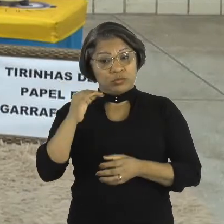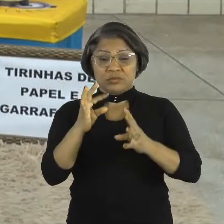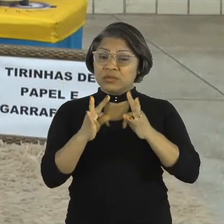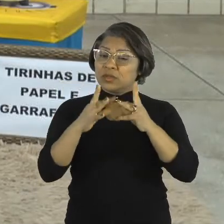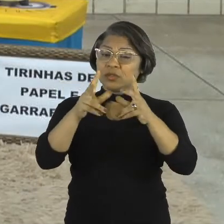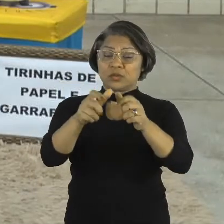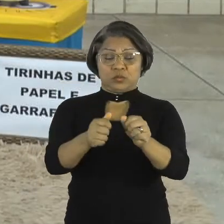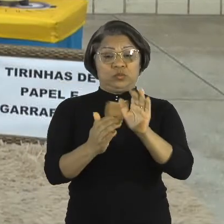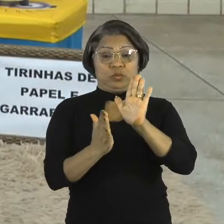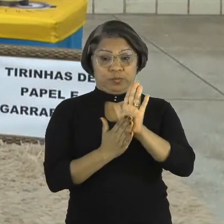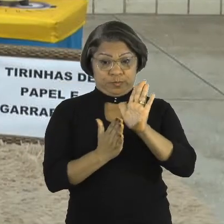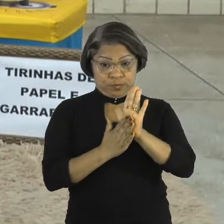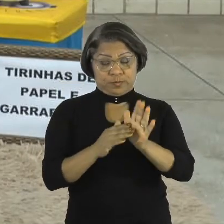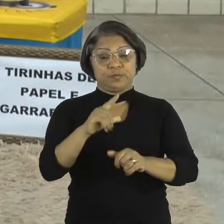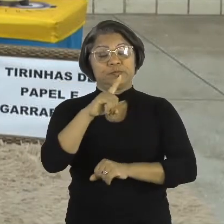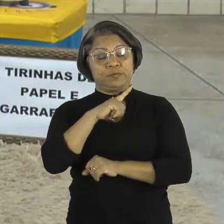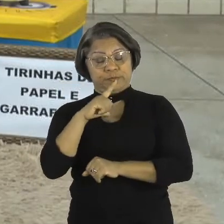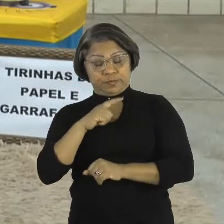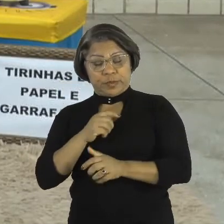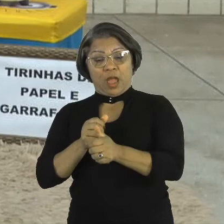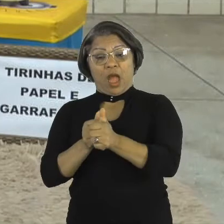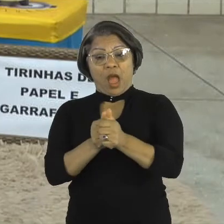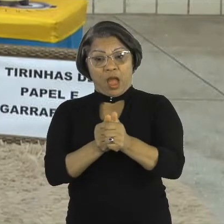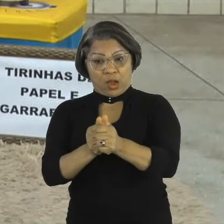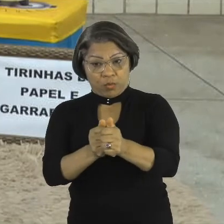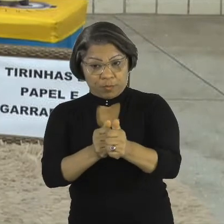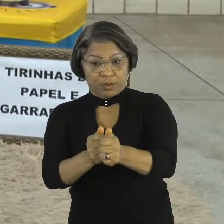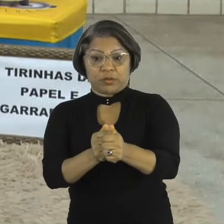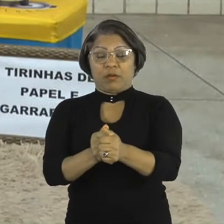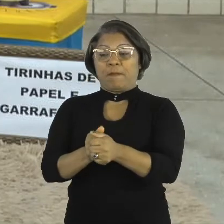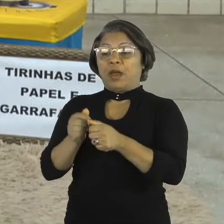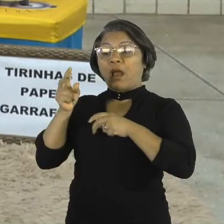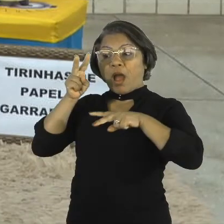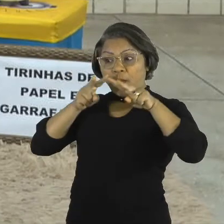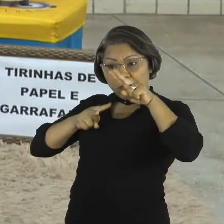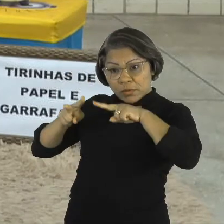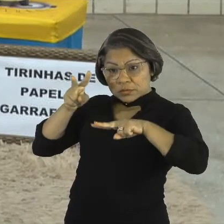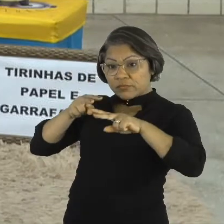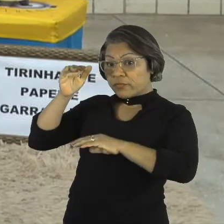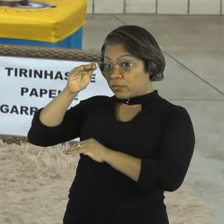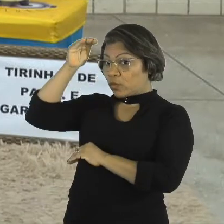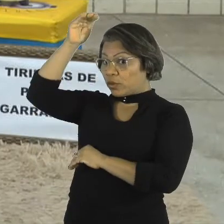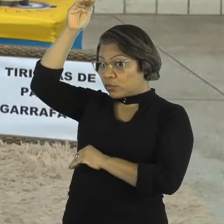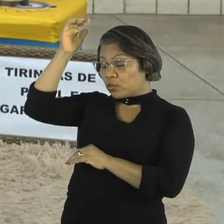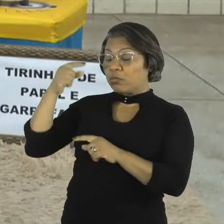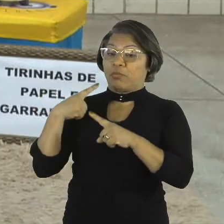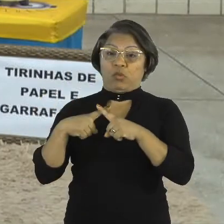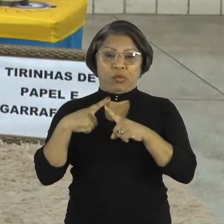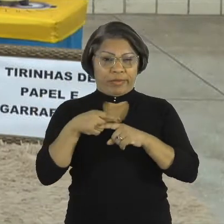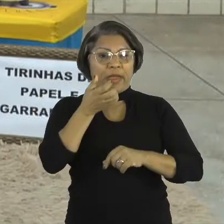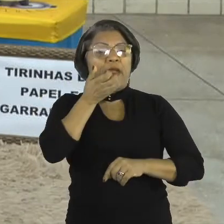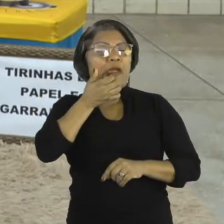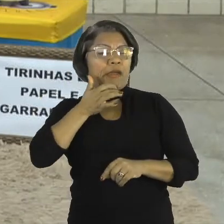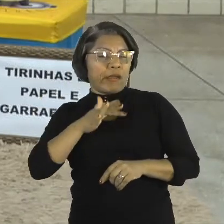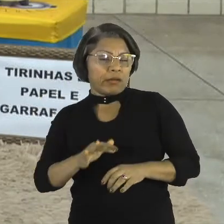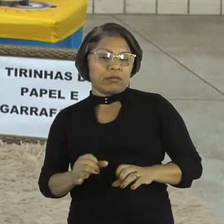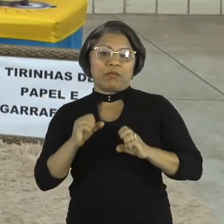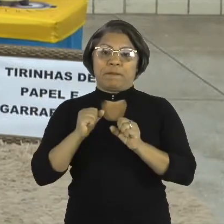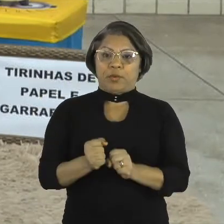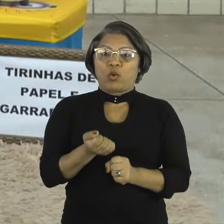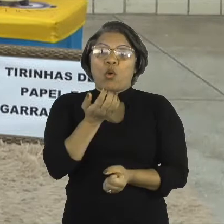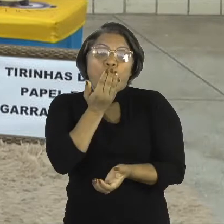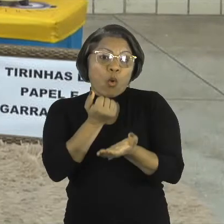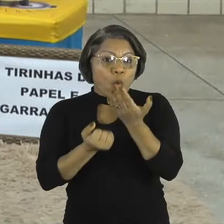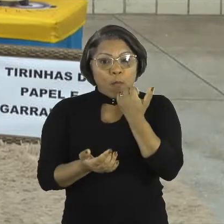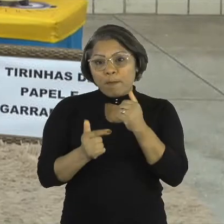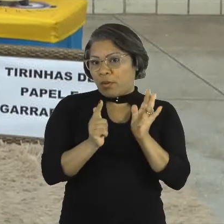tenham o acompanhamento e a supervisão de um adulto, porque a criança pode colocar o papel na boca, né, pode estar comendo esse